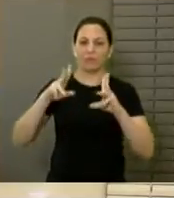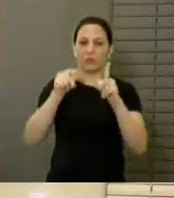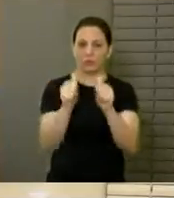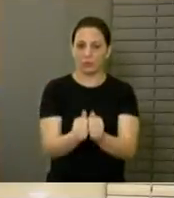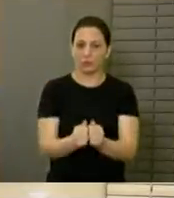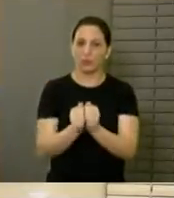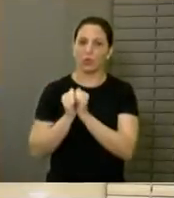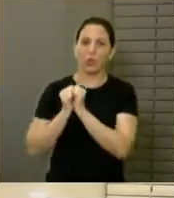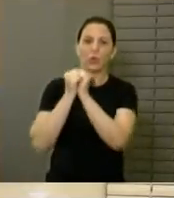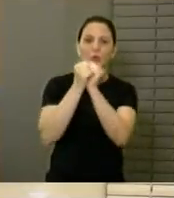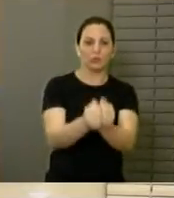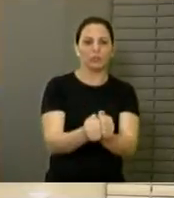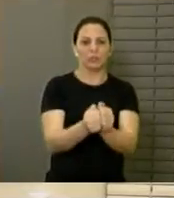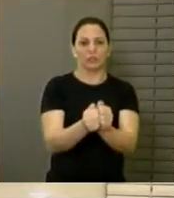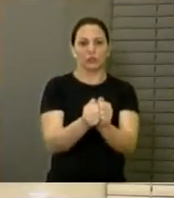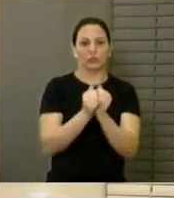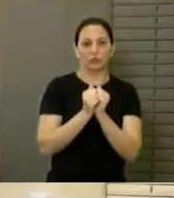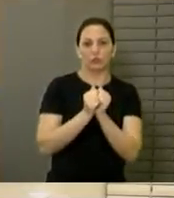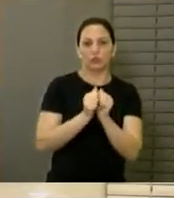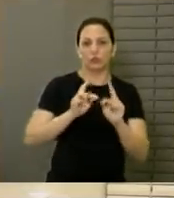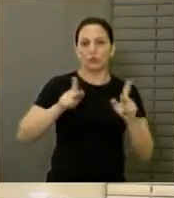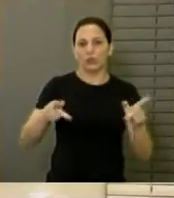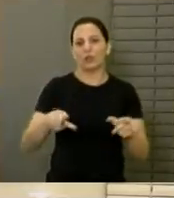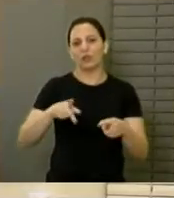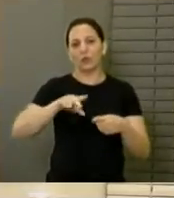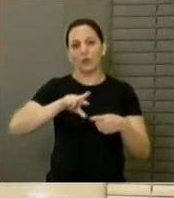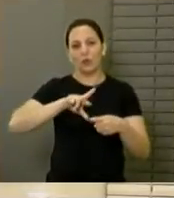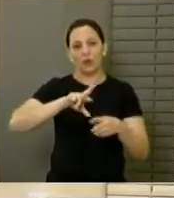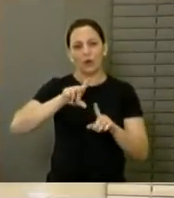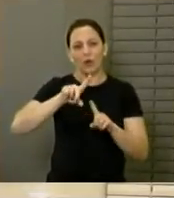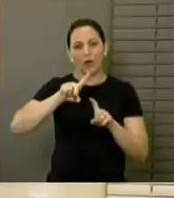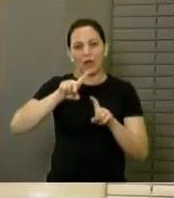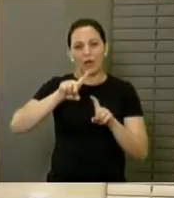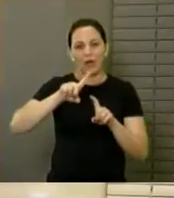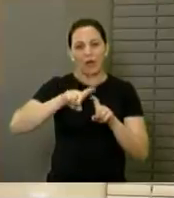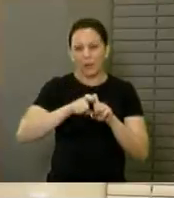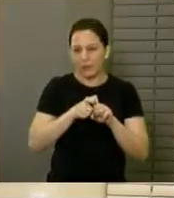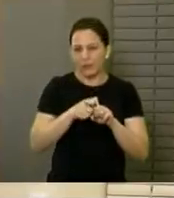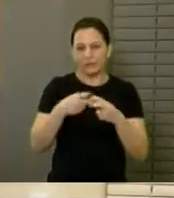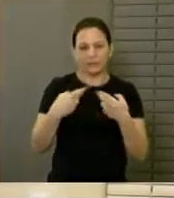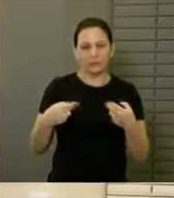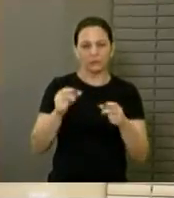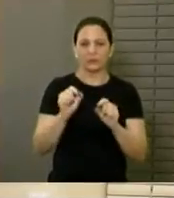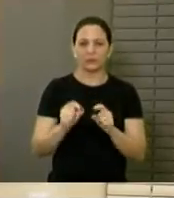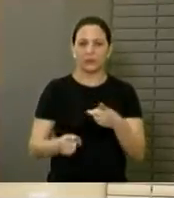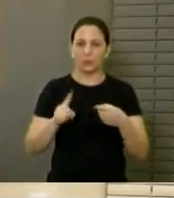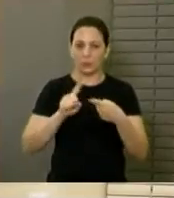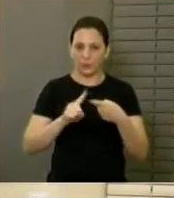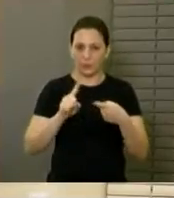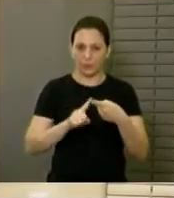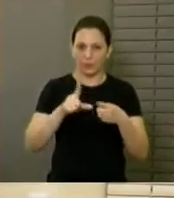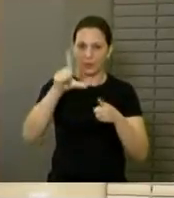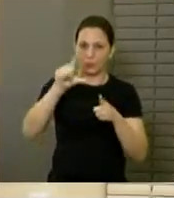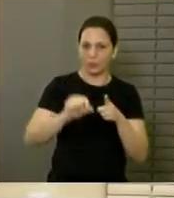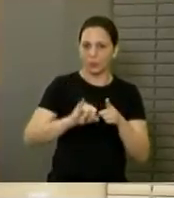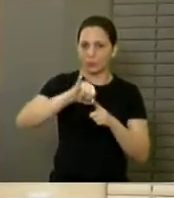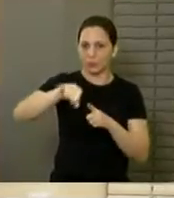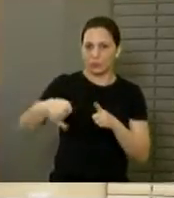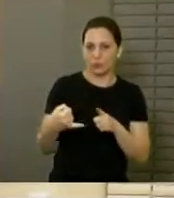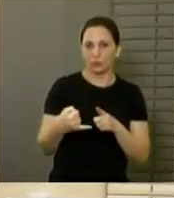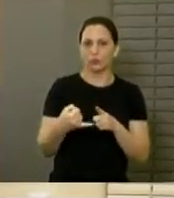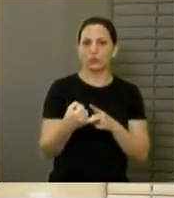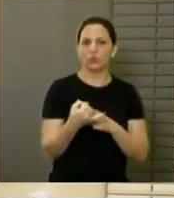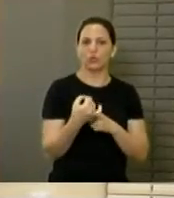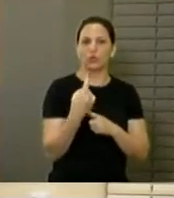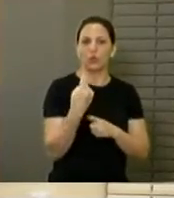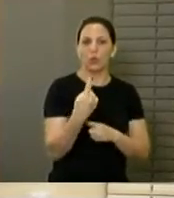nos unir contra este crime que se apresenta contra o futuro do Brasil. Existem alternativas. A primeira é a redução dos juros. Cada 1